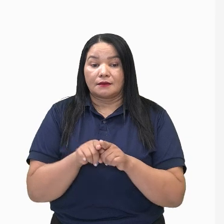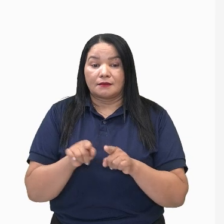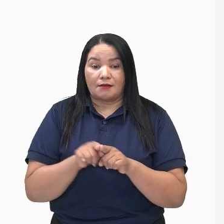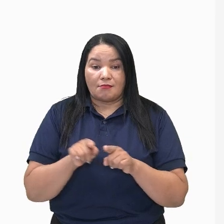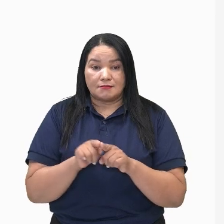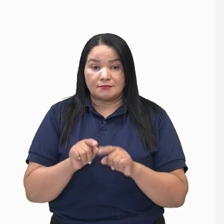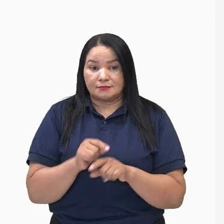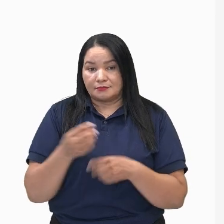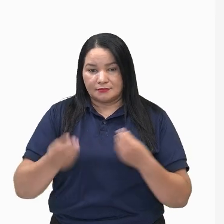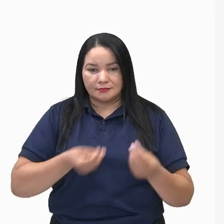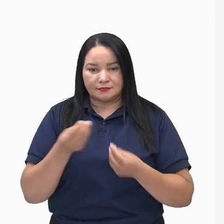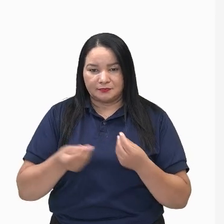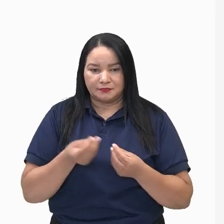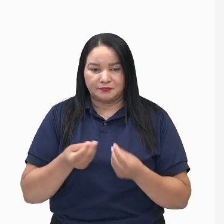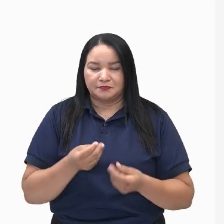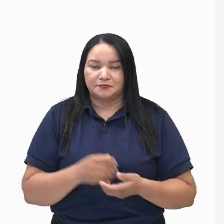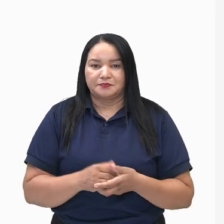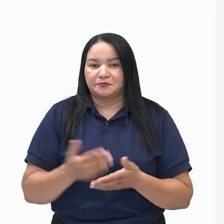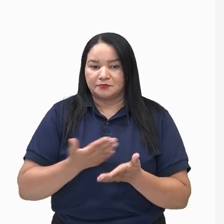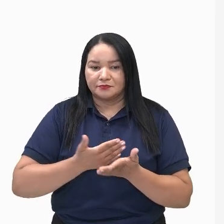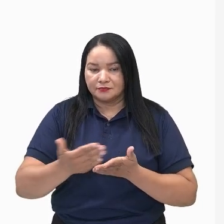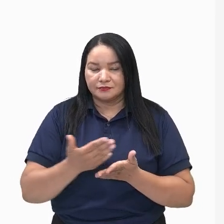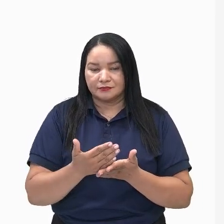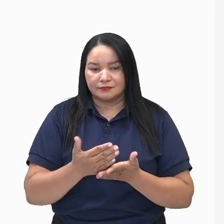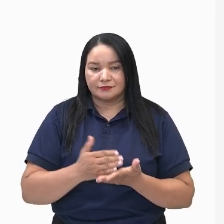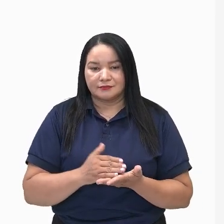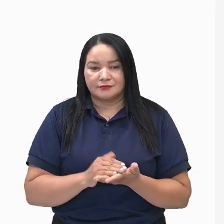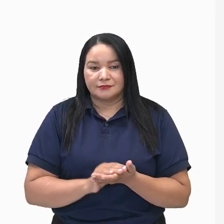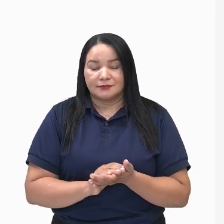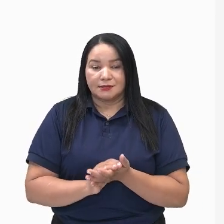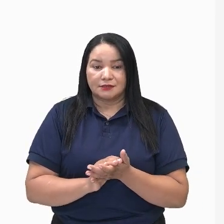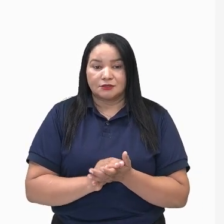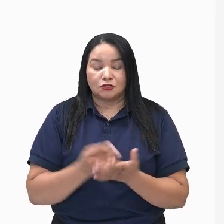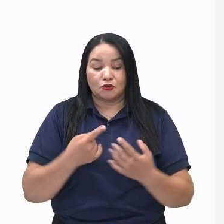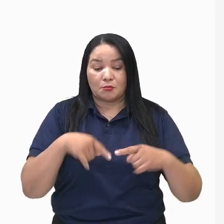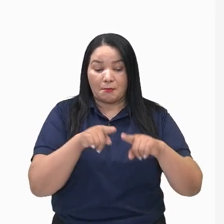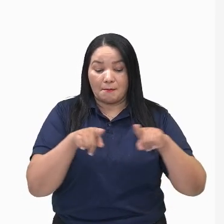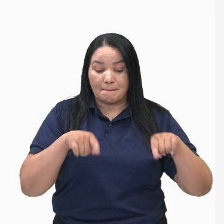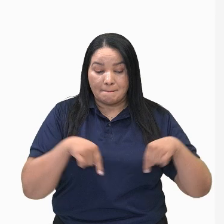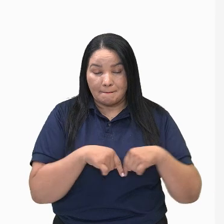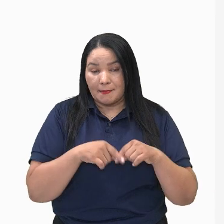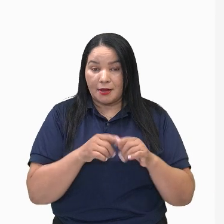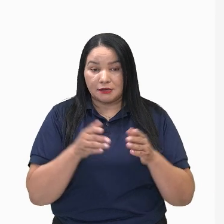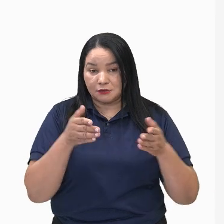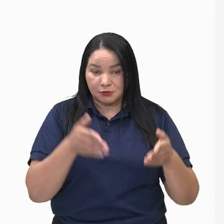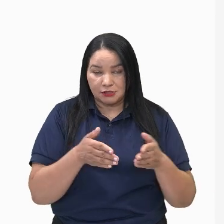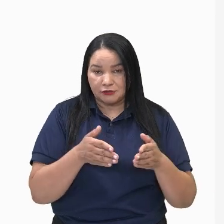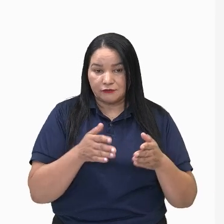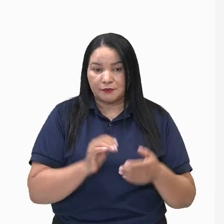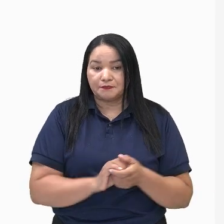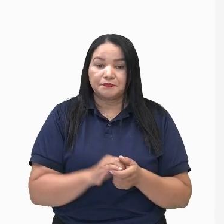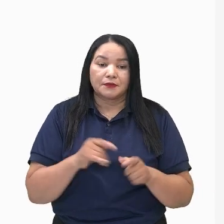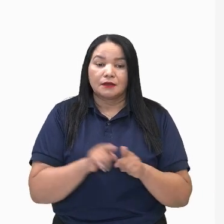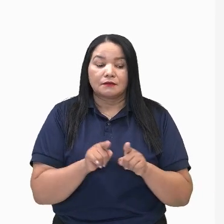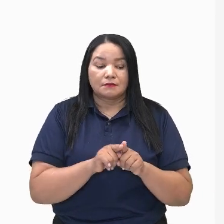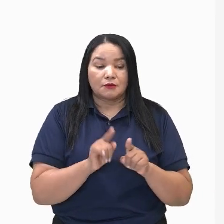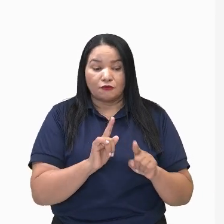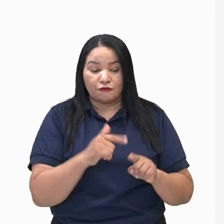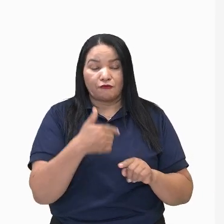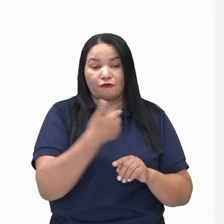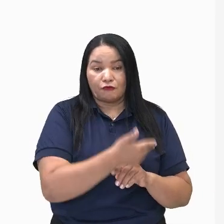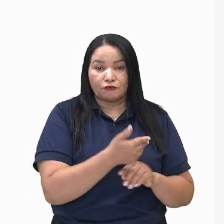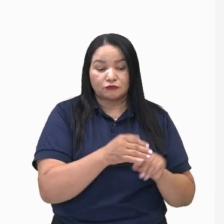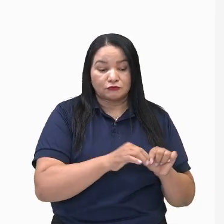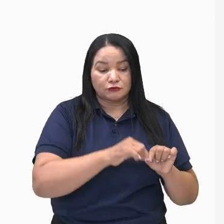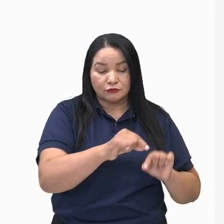feito a partir de uma área específica da quadra e a linha de fundo define os